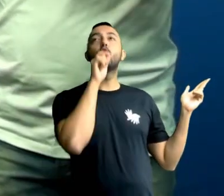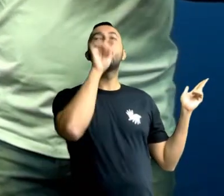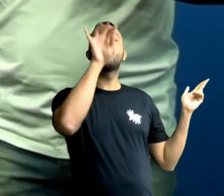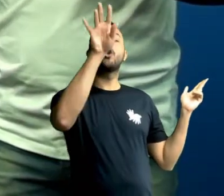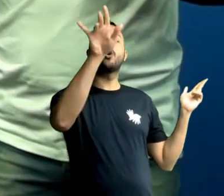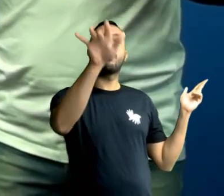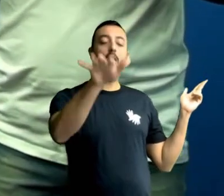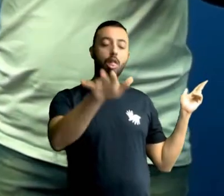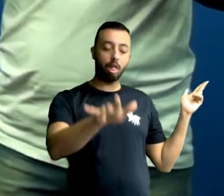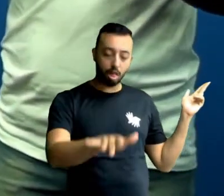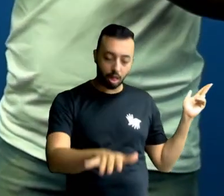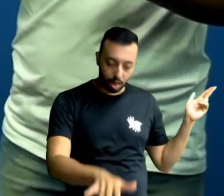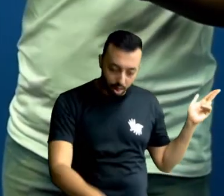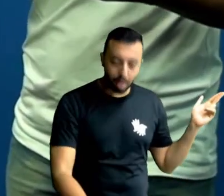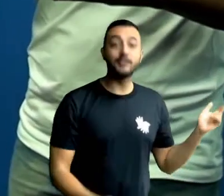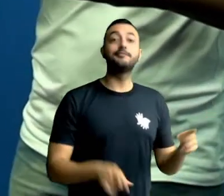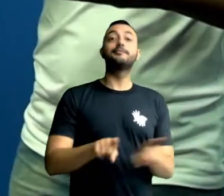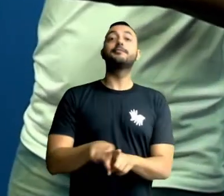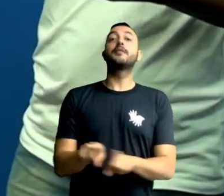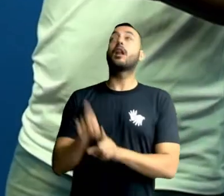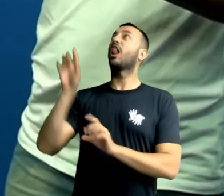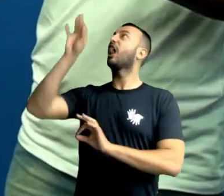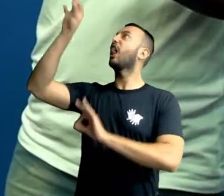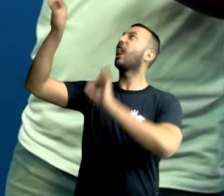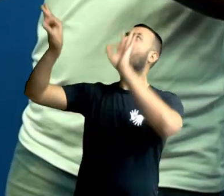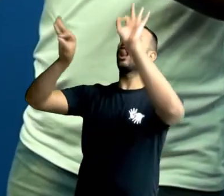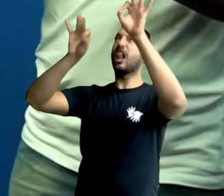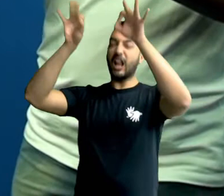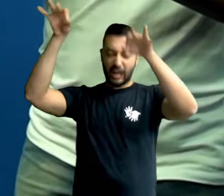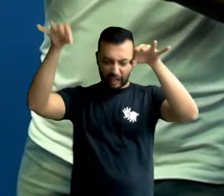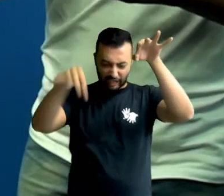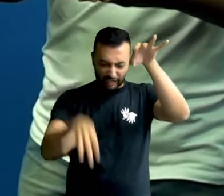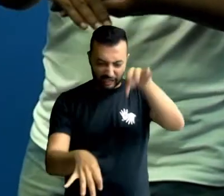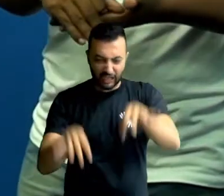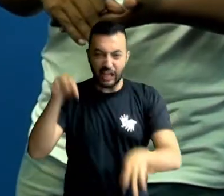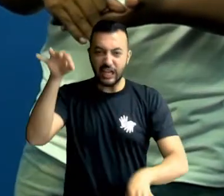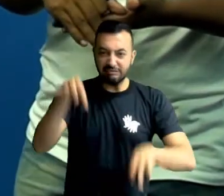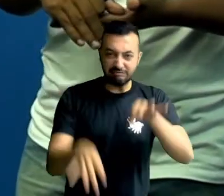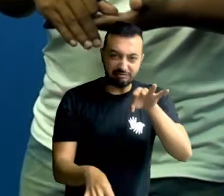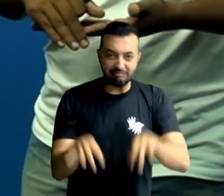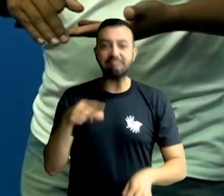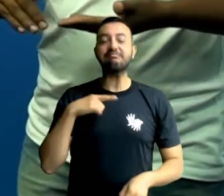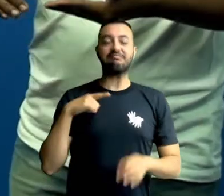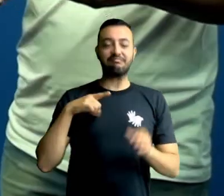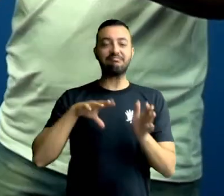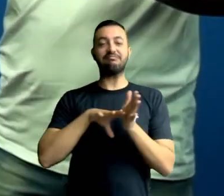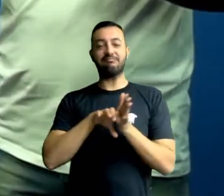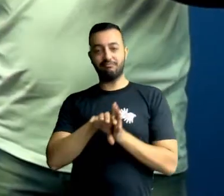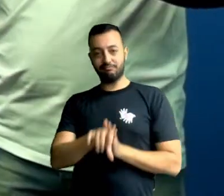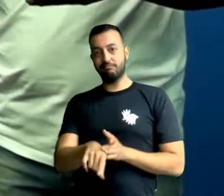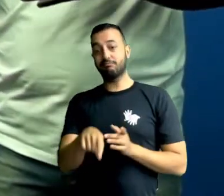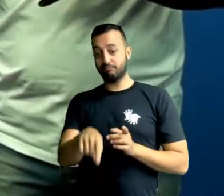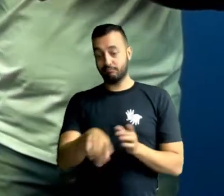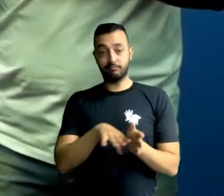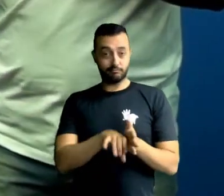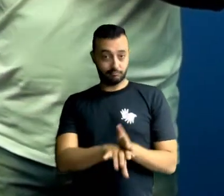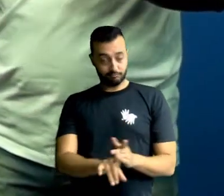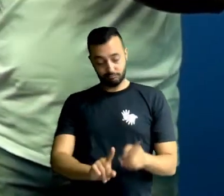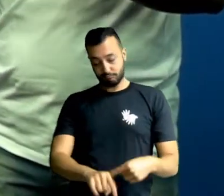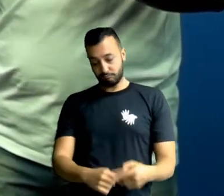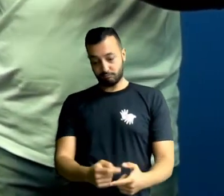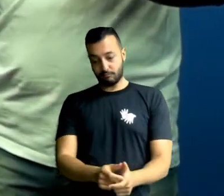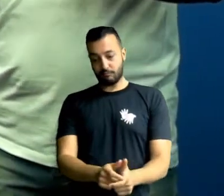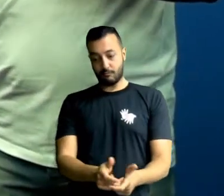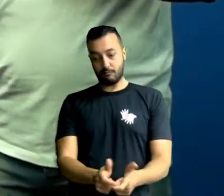insetos por cima dos alimentos, pousando nos alimentos, que carregam muitas bactérias para esse alimento. Então as bactérias vão se reproduzindo